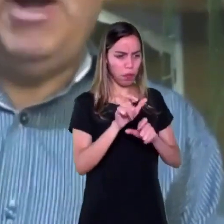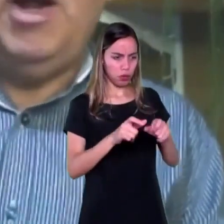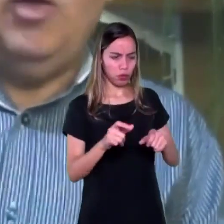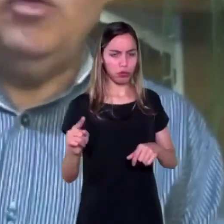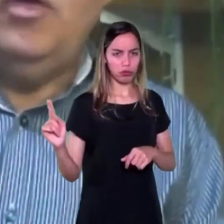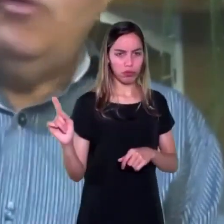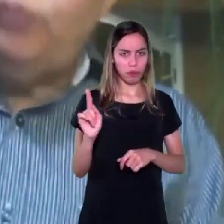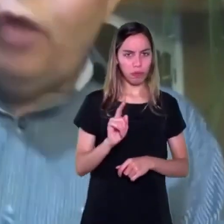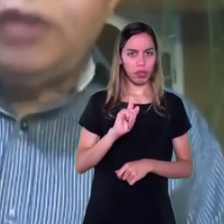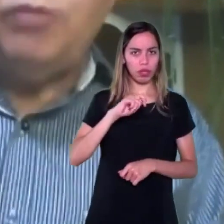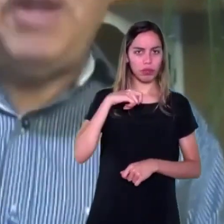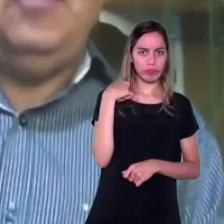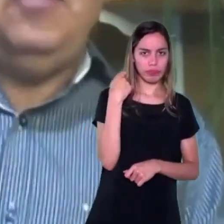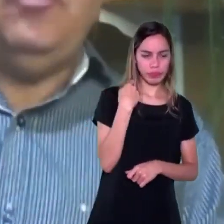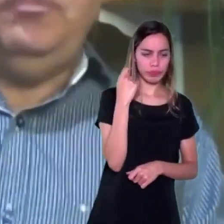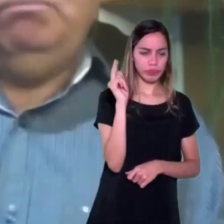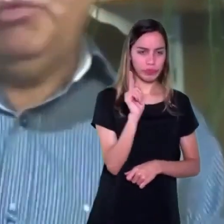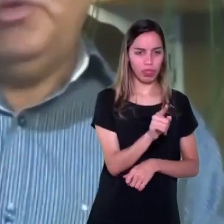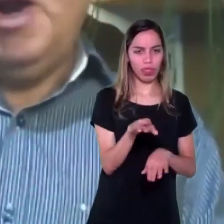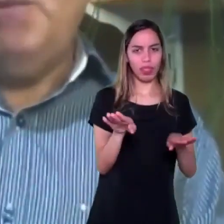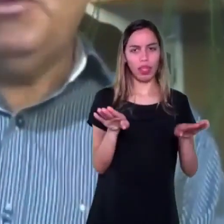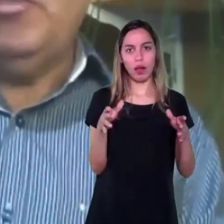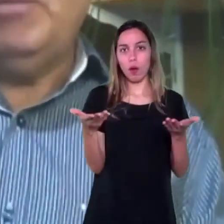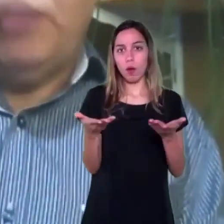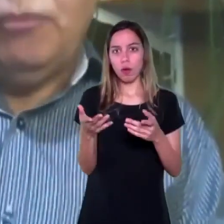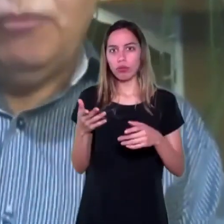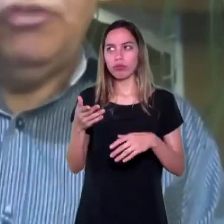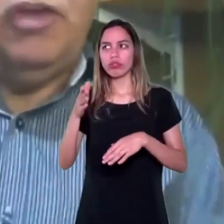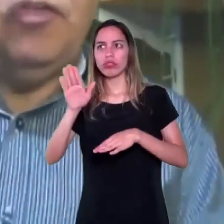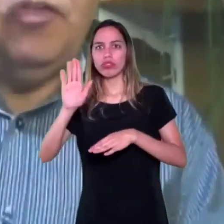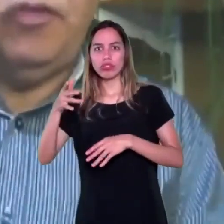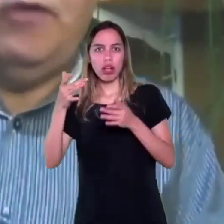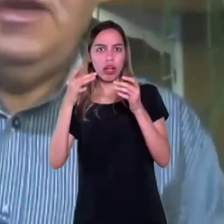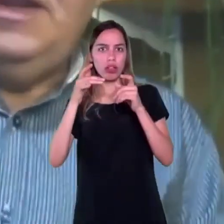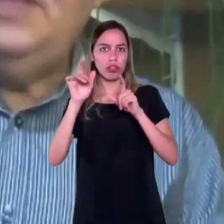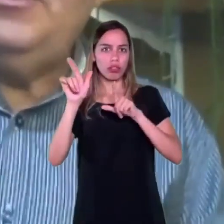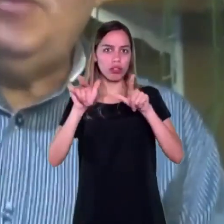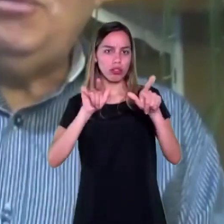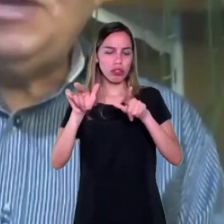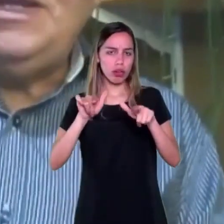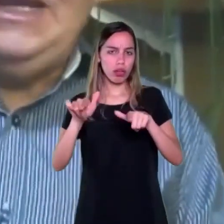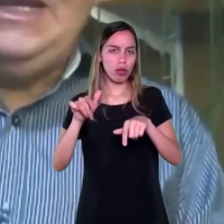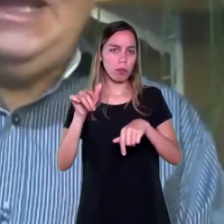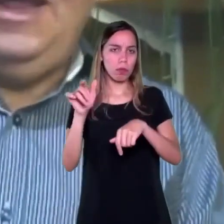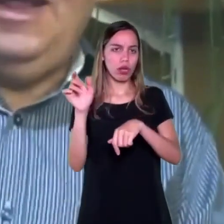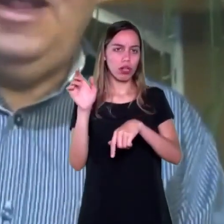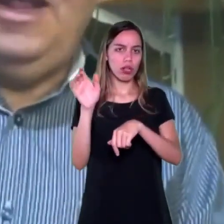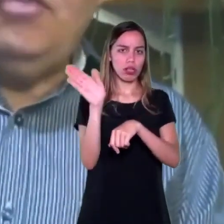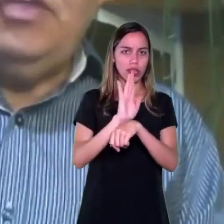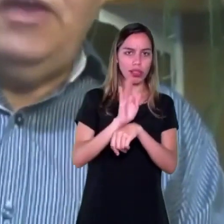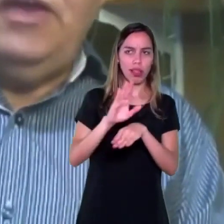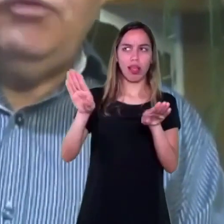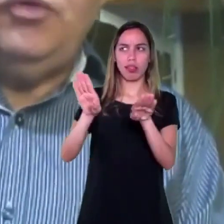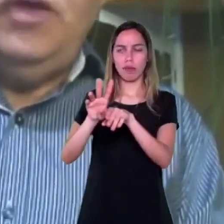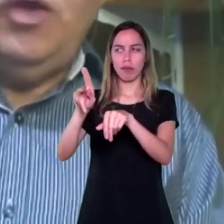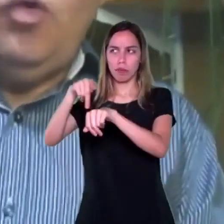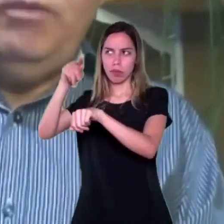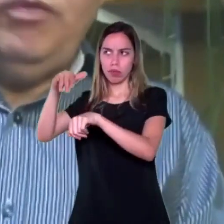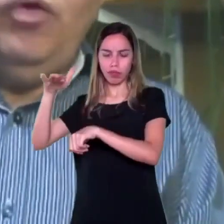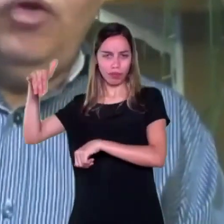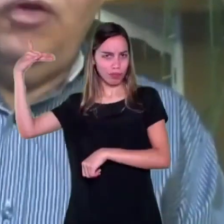São Paulo, fora do país, em Portugal, por exemplo, nós temos notícia. Então, é por aí. Este